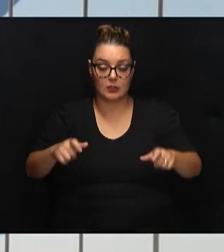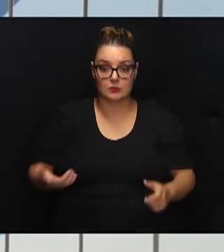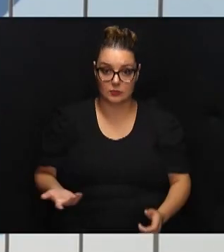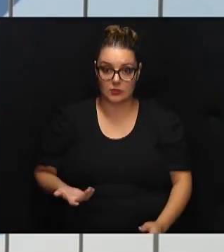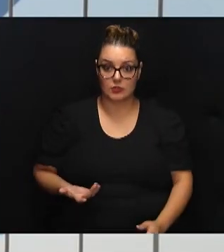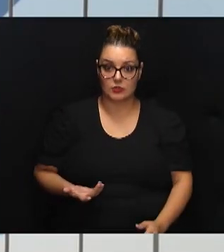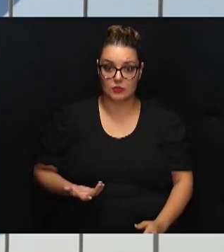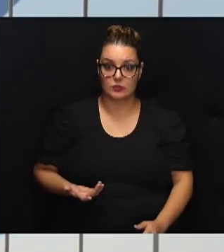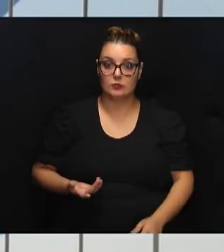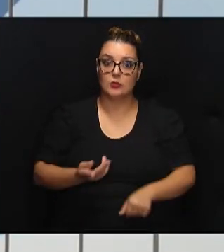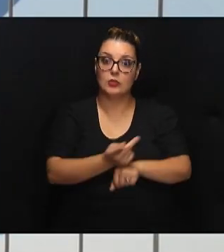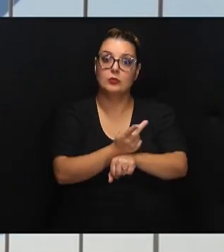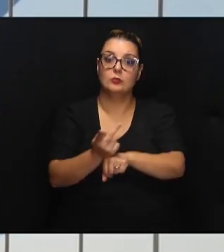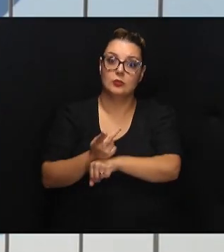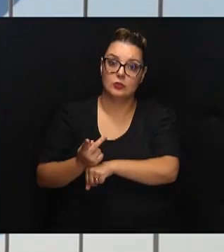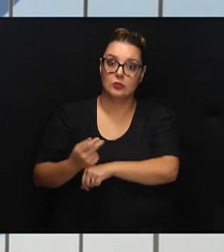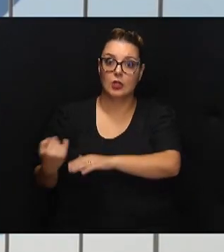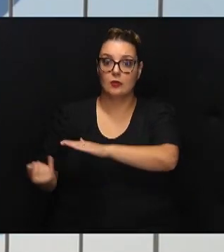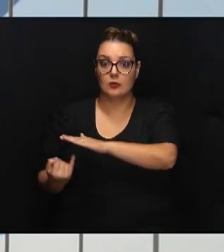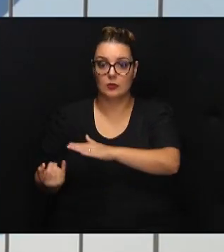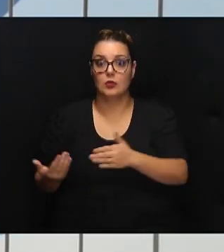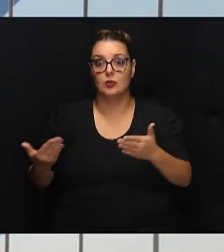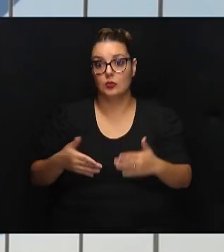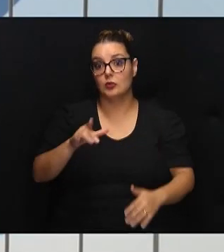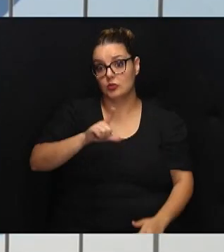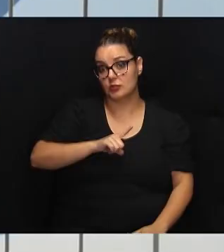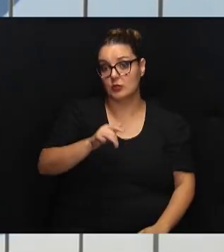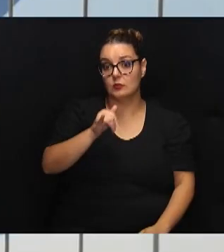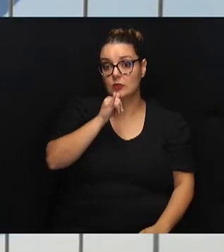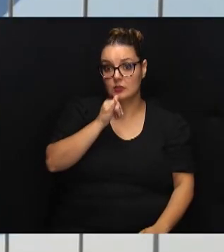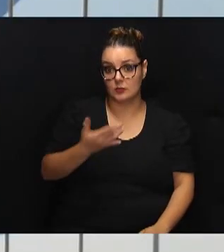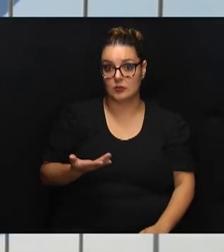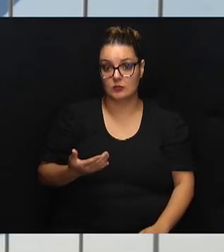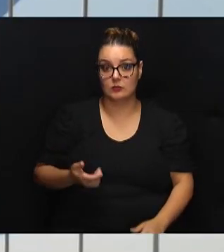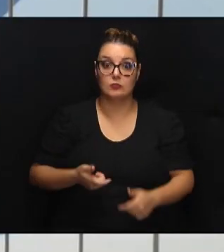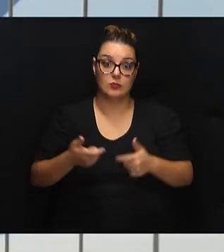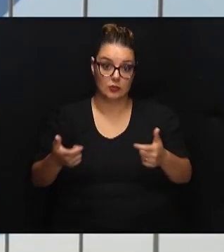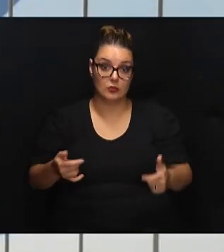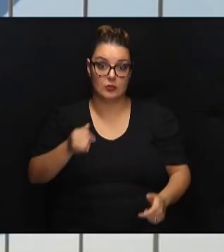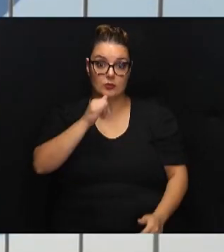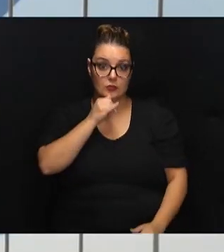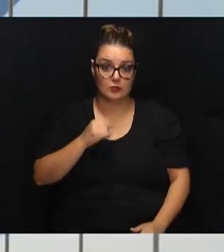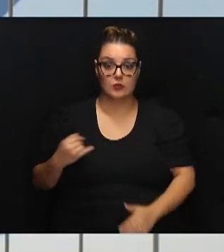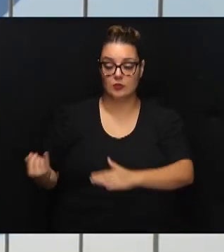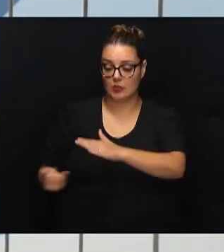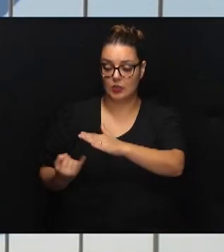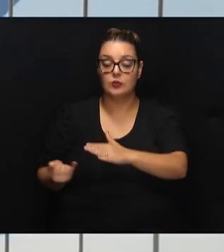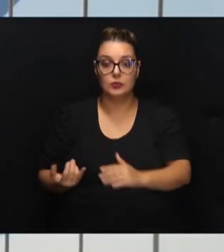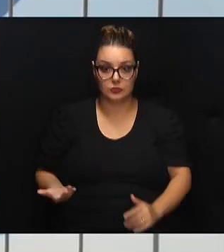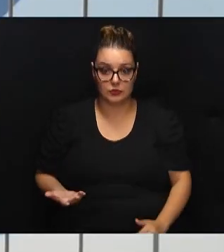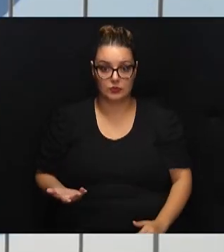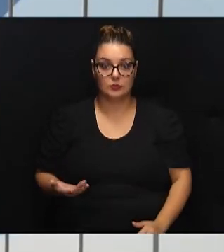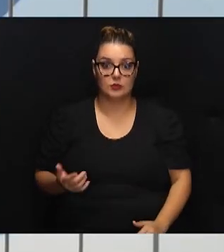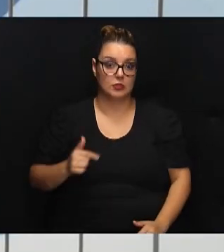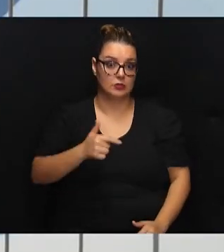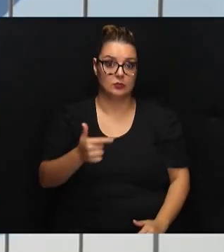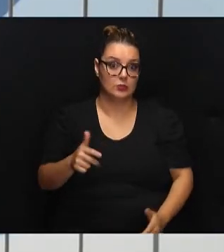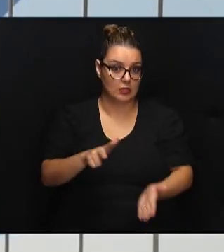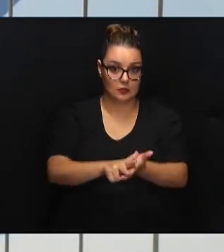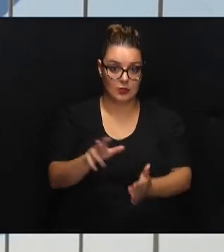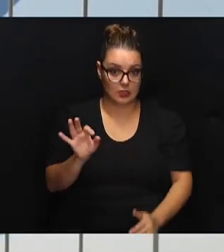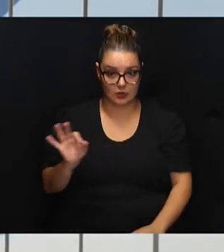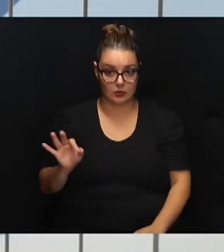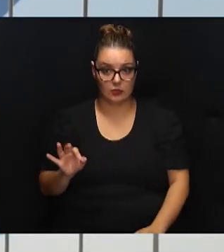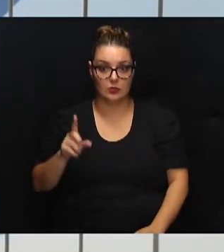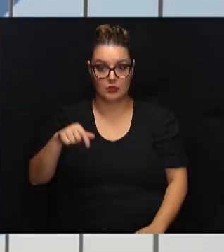elas procuram a informalidade. Hoje a gente tem, por exemplo, um grande exemplo de trabalho informal, né, porque a gente não tem regulamentação nenhuma. Sim.